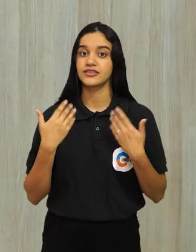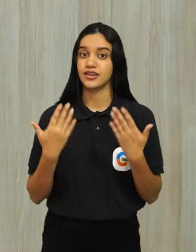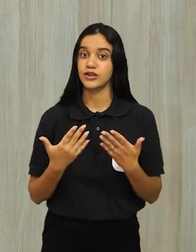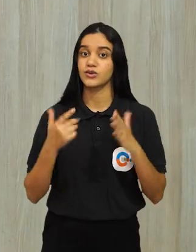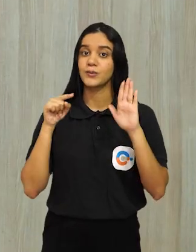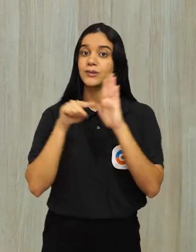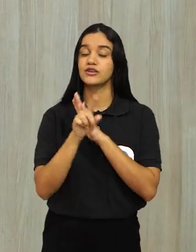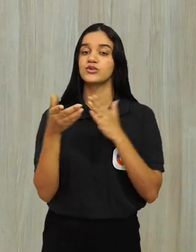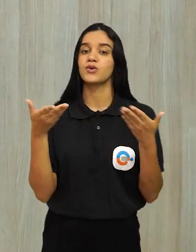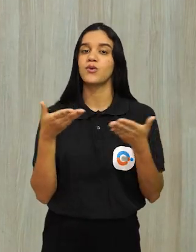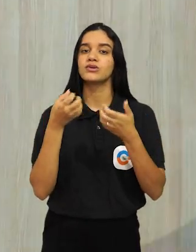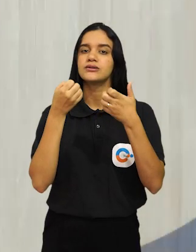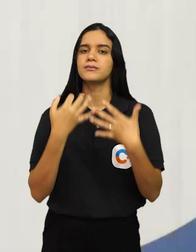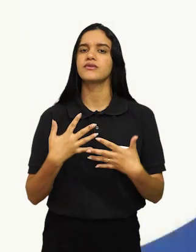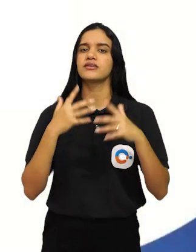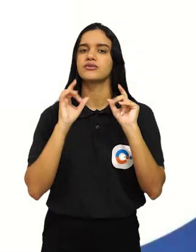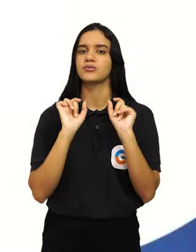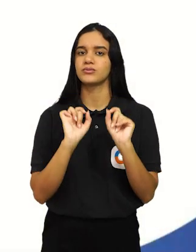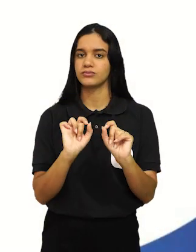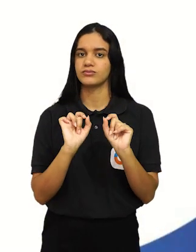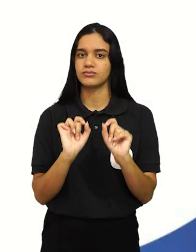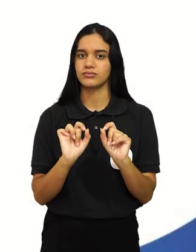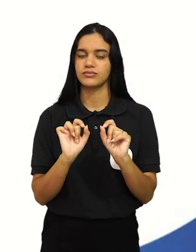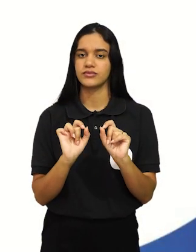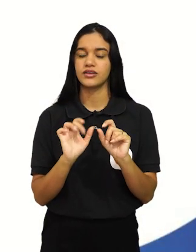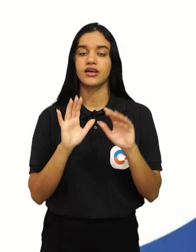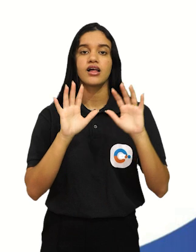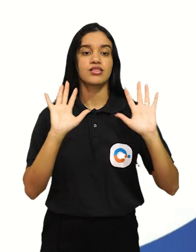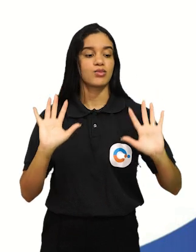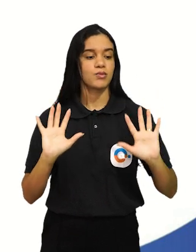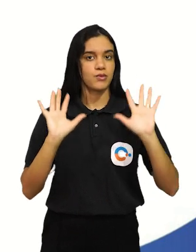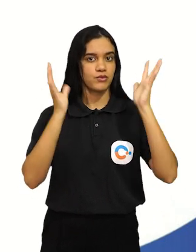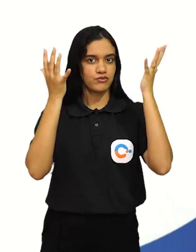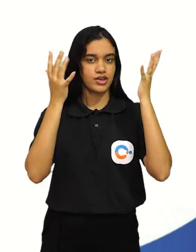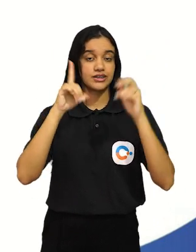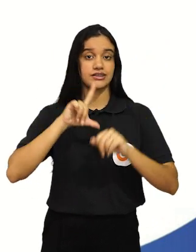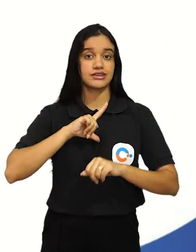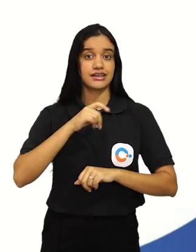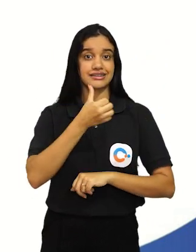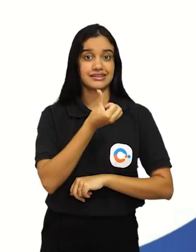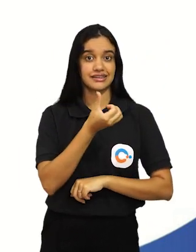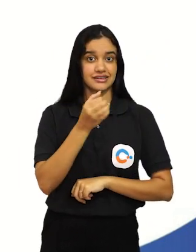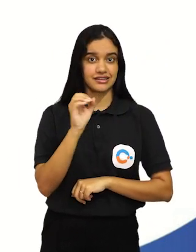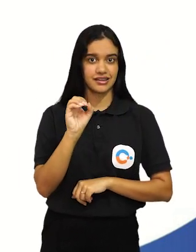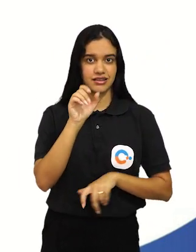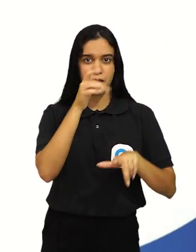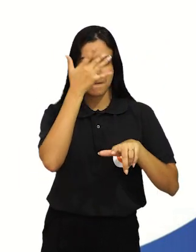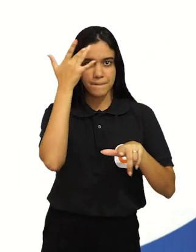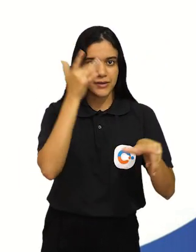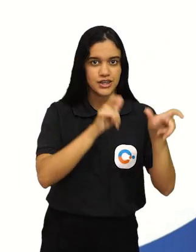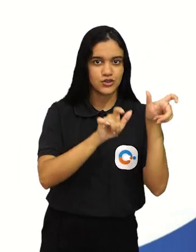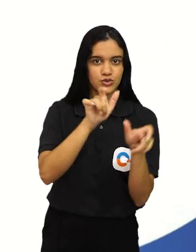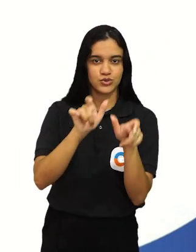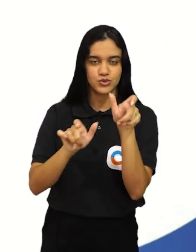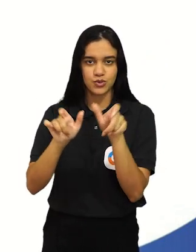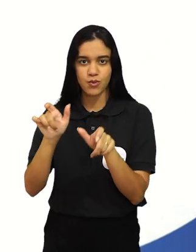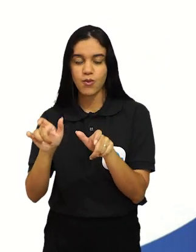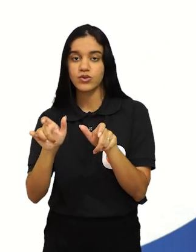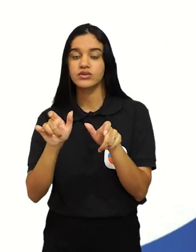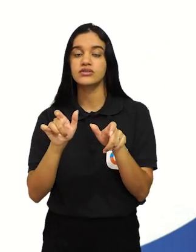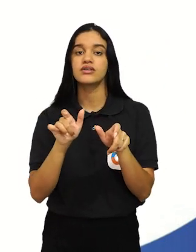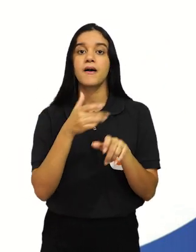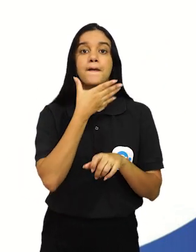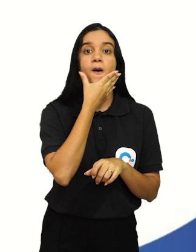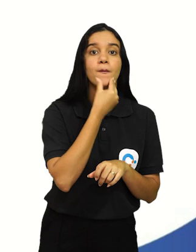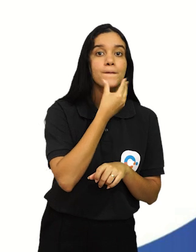a nossa questão hoje fala o seguinte numa festa tinha 60 pessoas dos quais eram